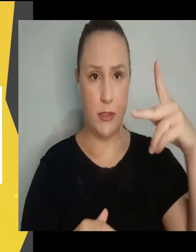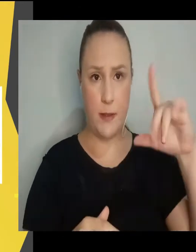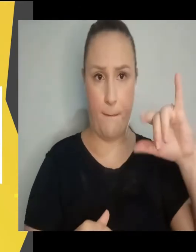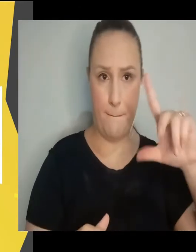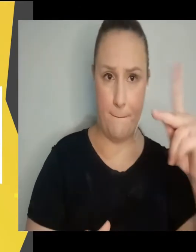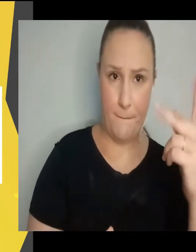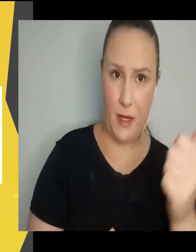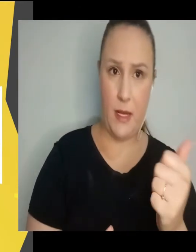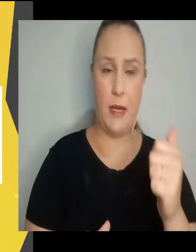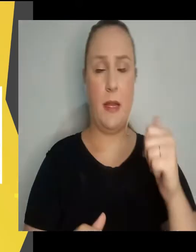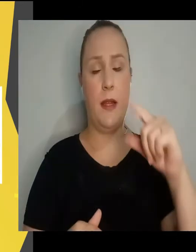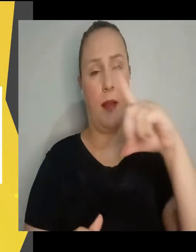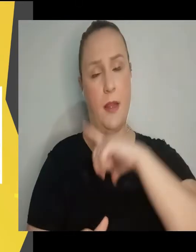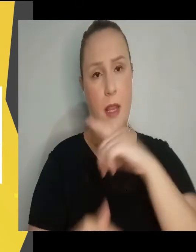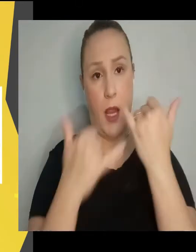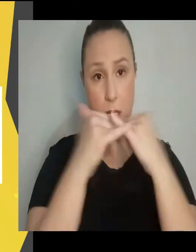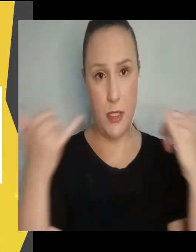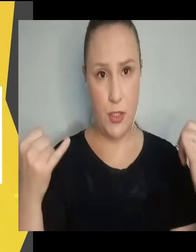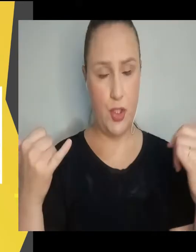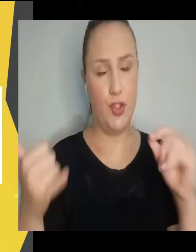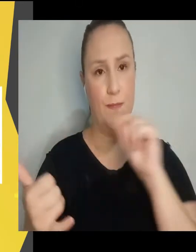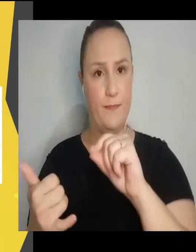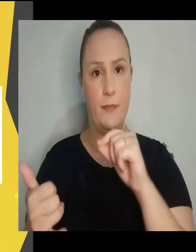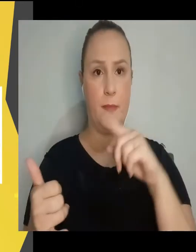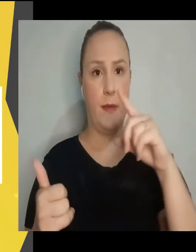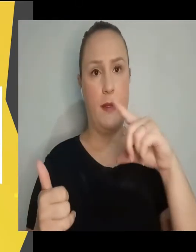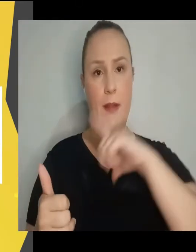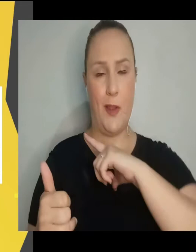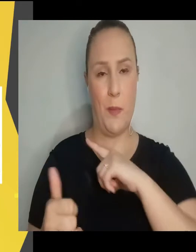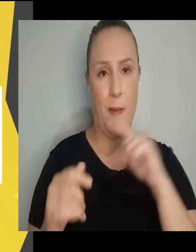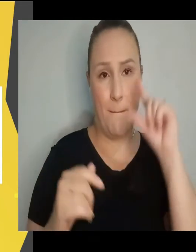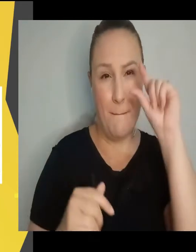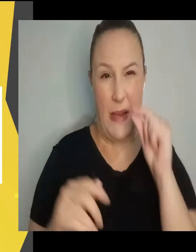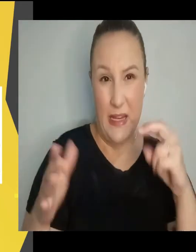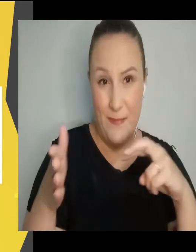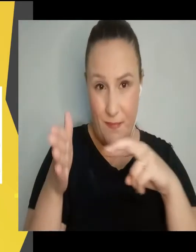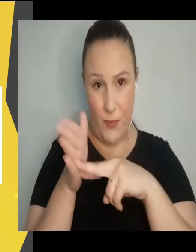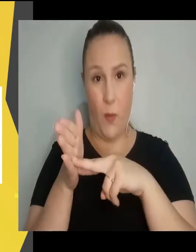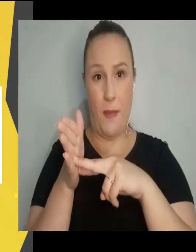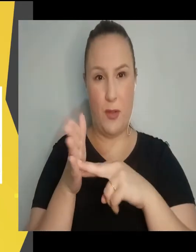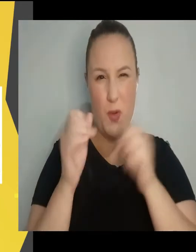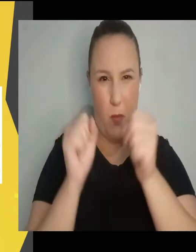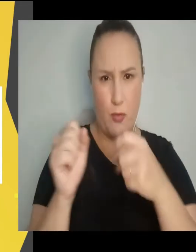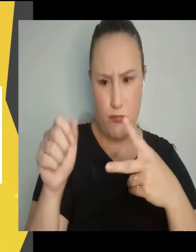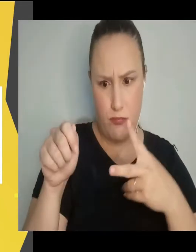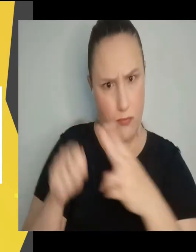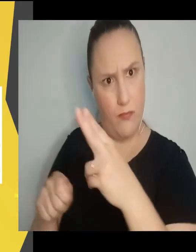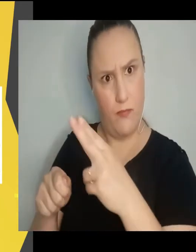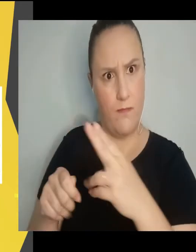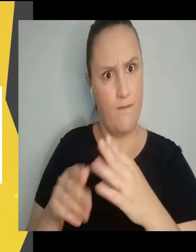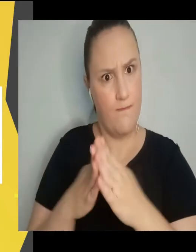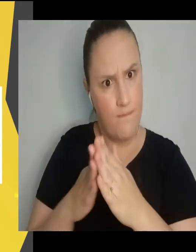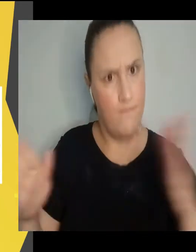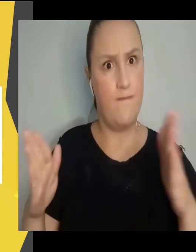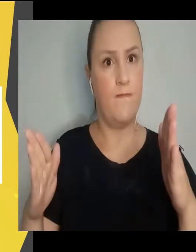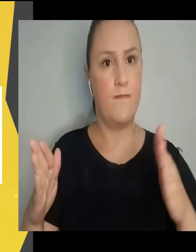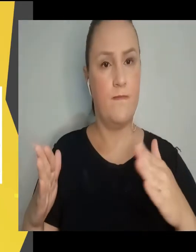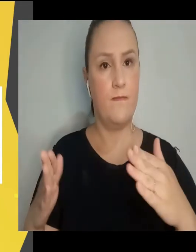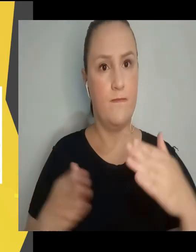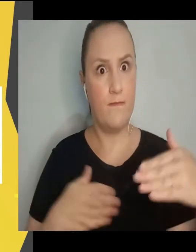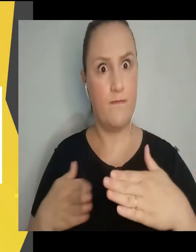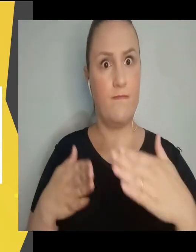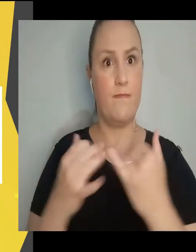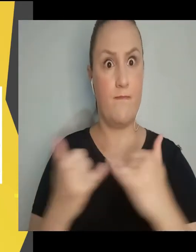onde então temos a nossa pilha, né, da onde sai a nossa energia. Aqui uma pequena tomada onde a gente pode